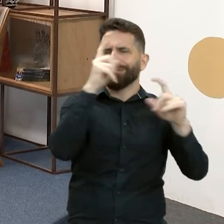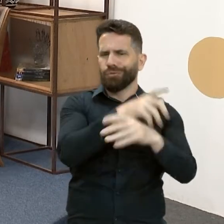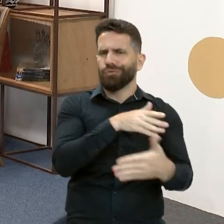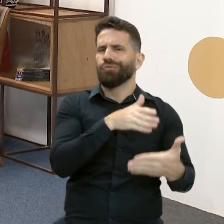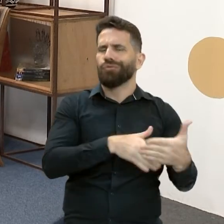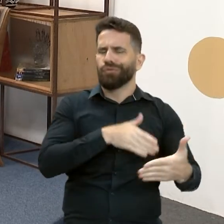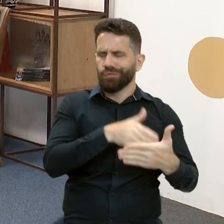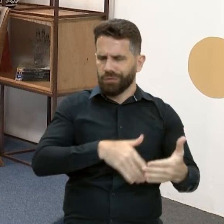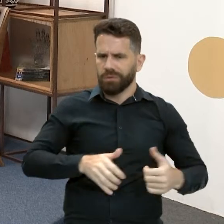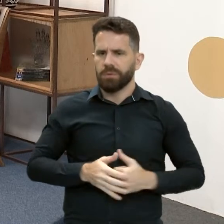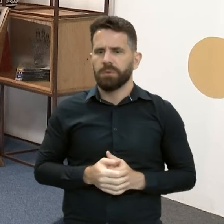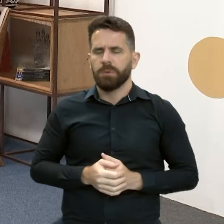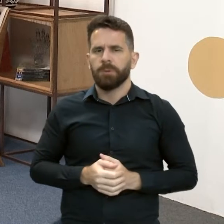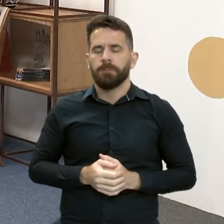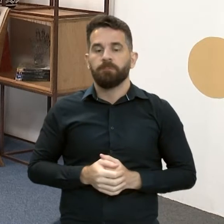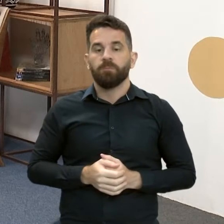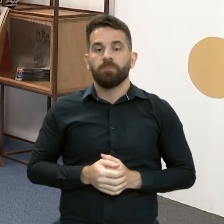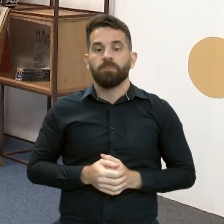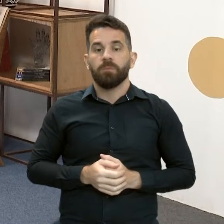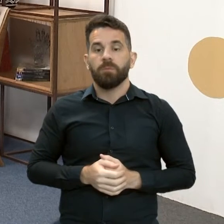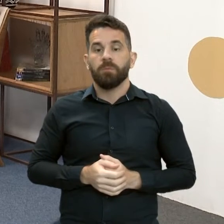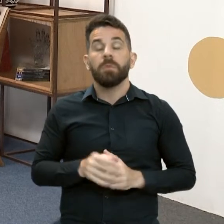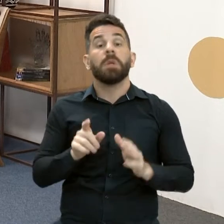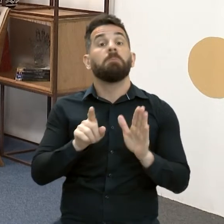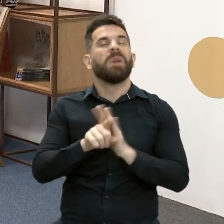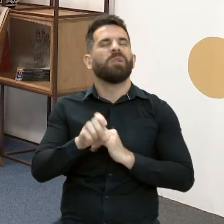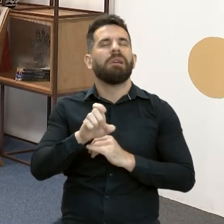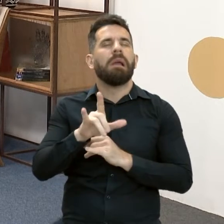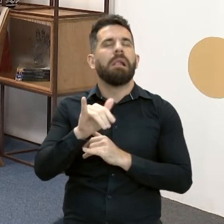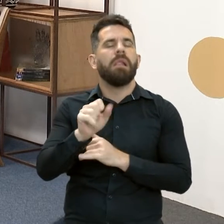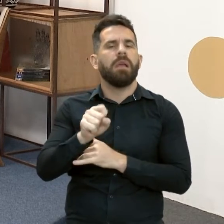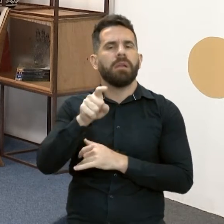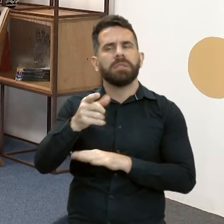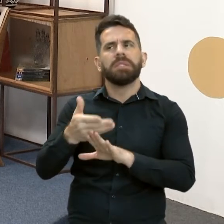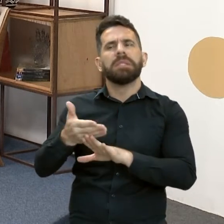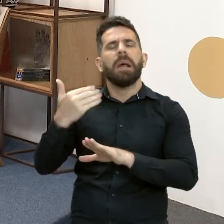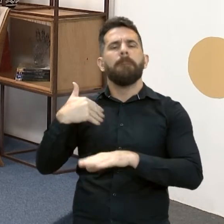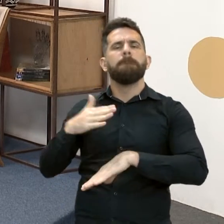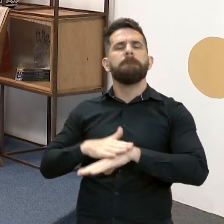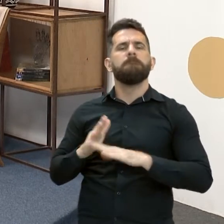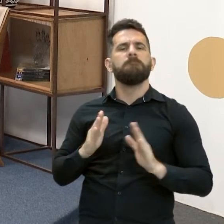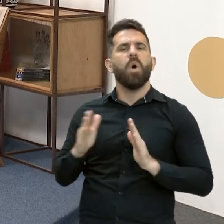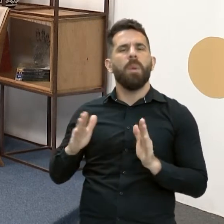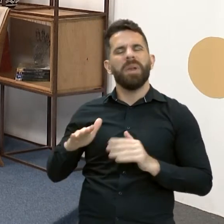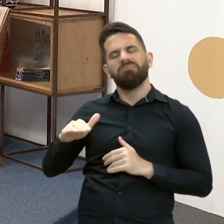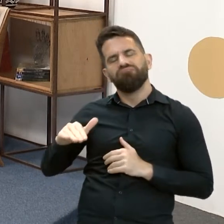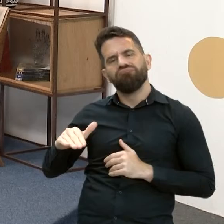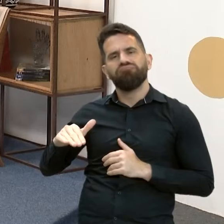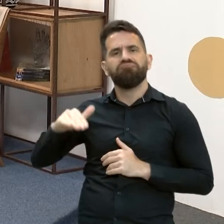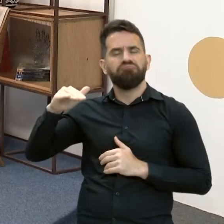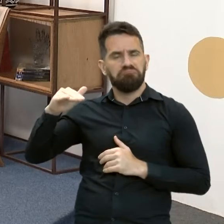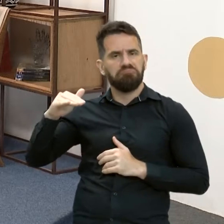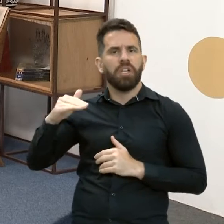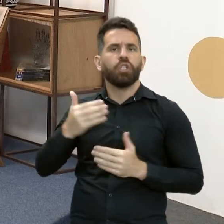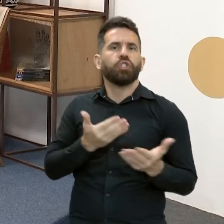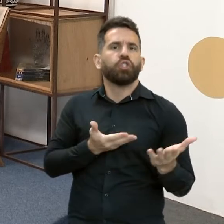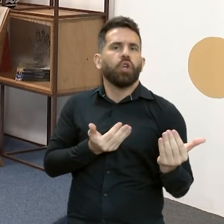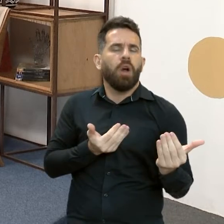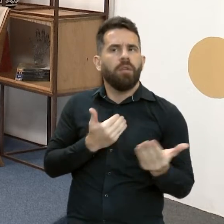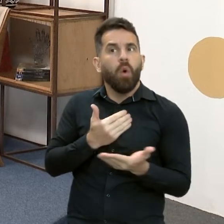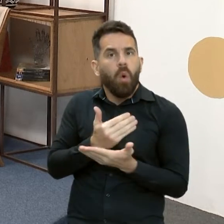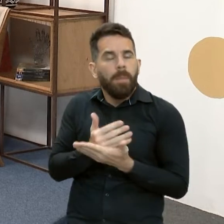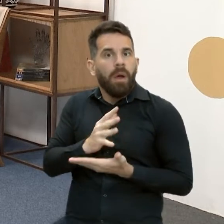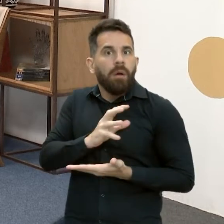primeiro momento ali na infância, na adolescência, quando ela descobre essa paixão pela escrita. Qual que era o contexto? Existia algum